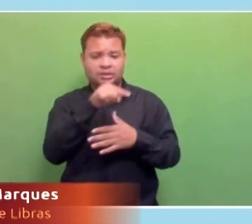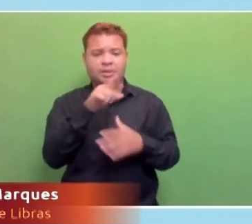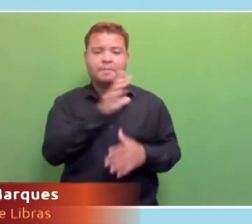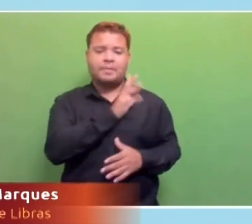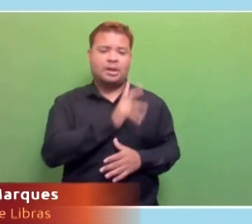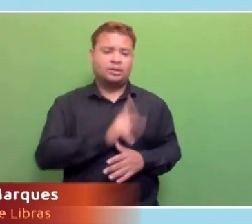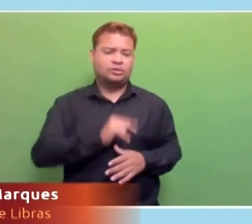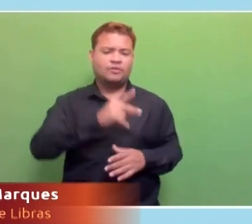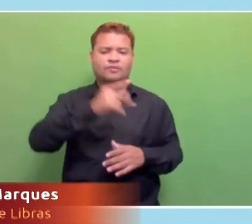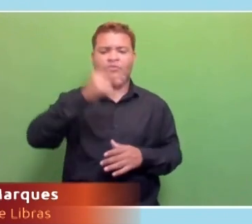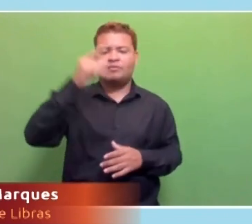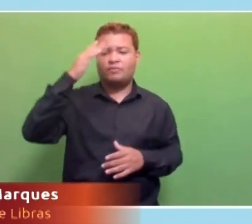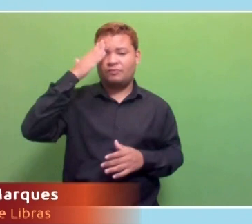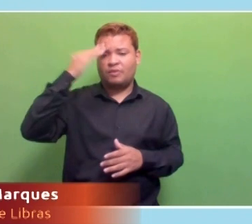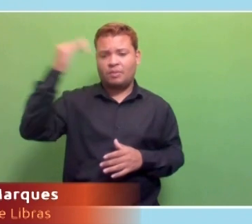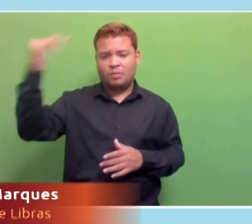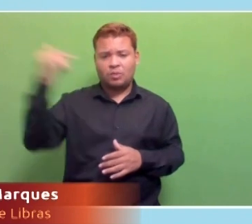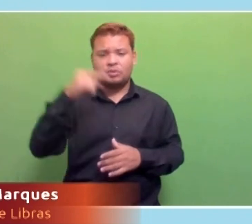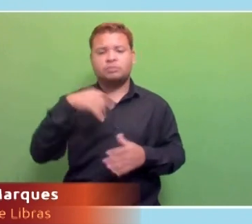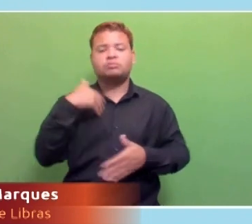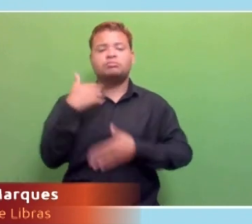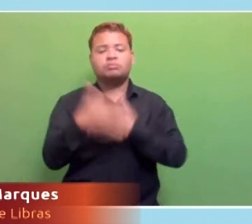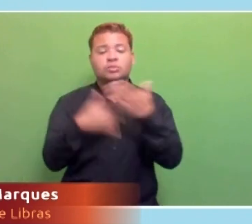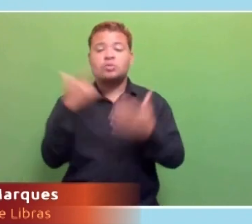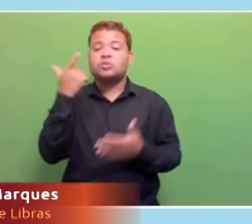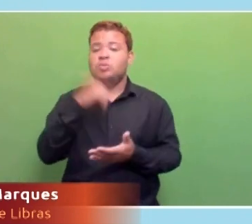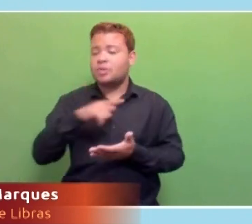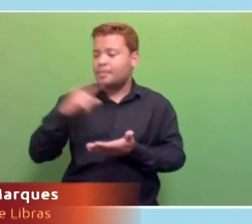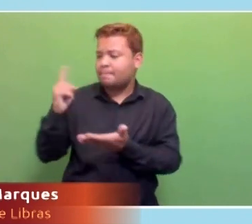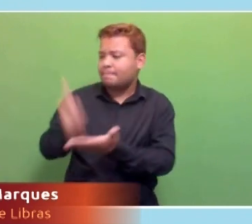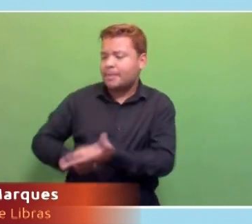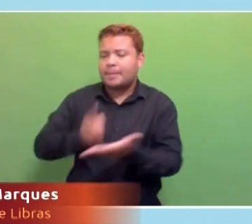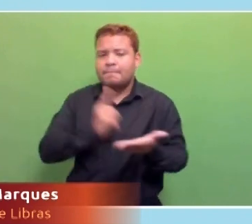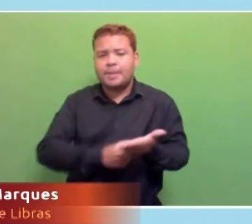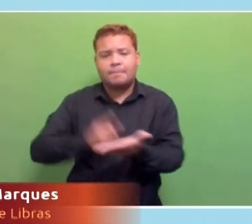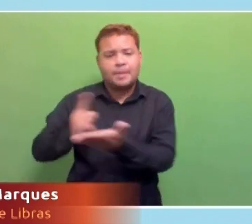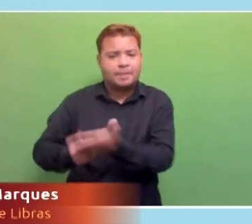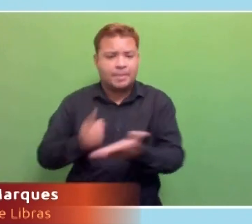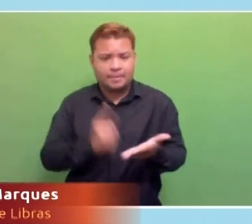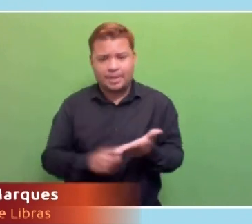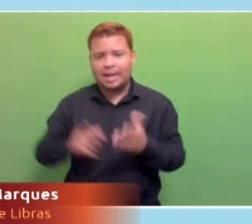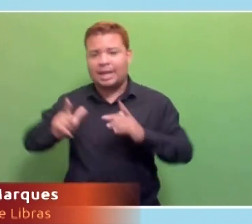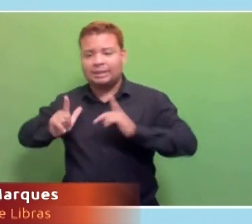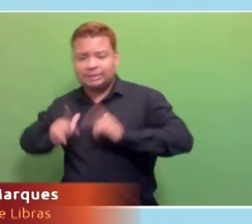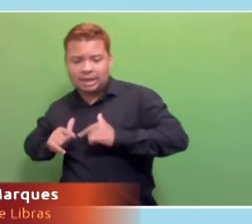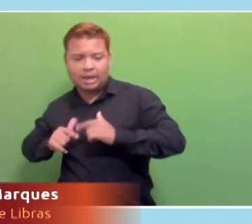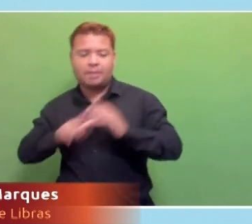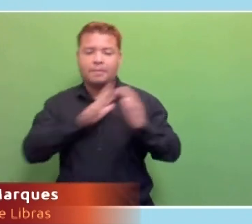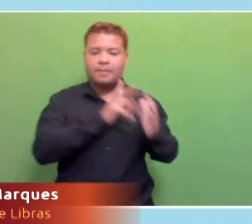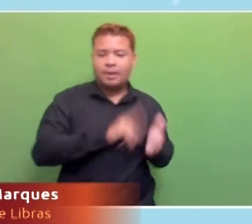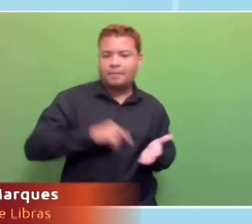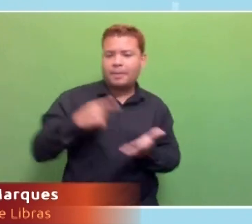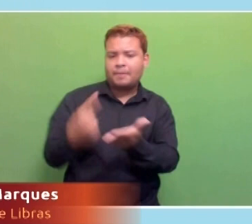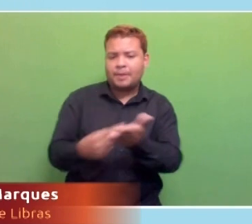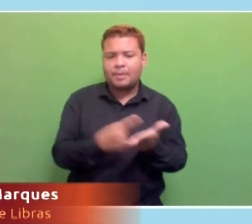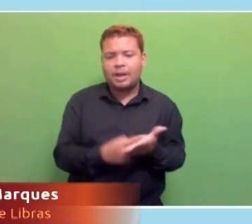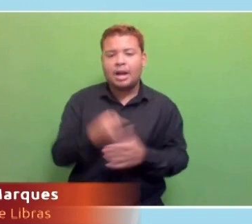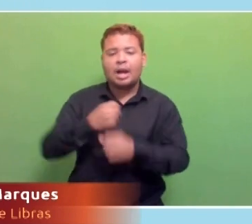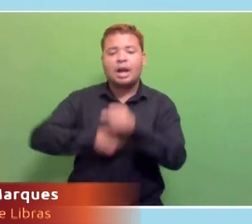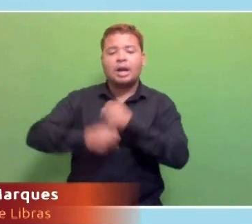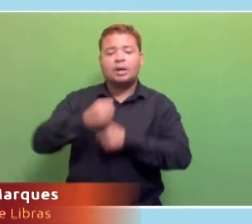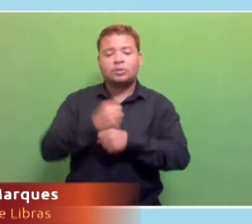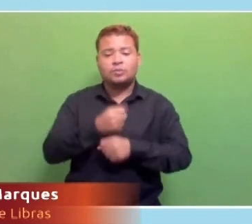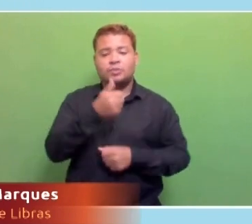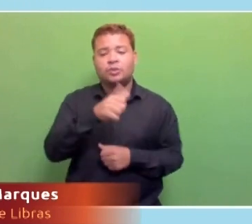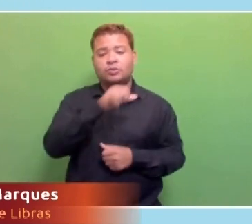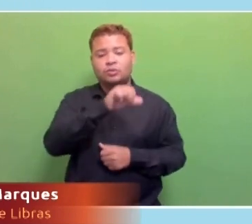conseguiu depois, claramente, chegar a um acordo histórico com Israel em 1993 para o reconhecimento mútuo dos direito